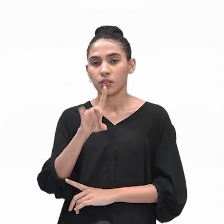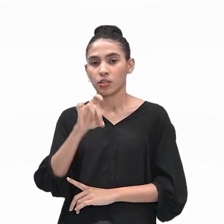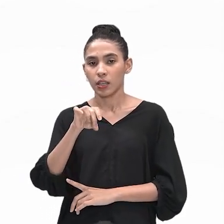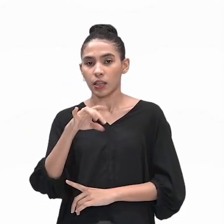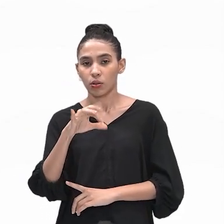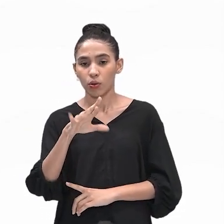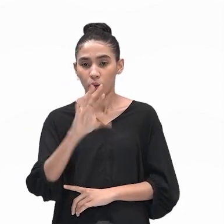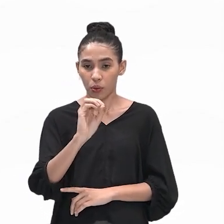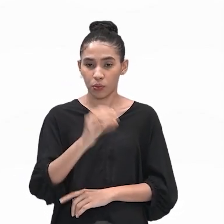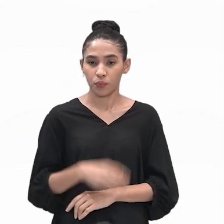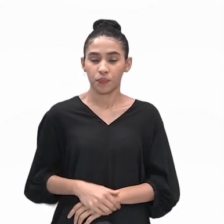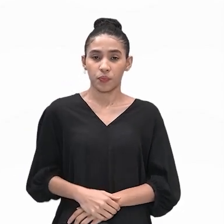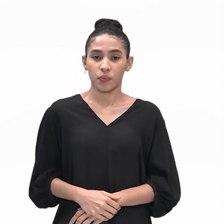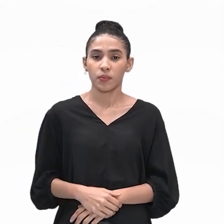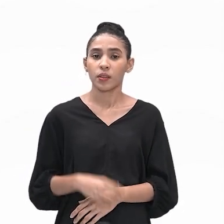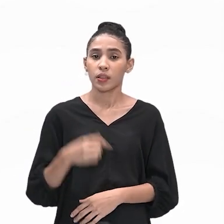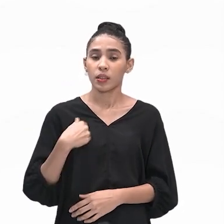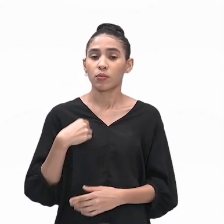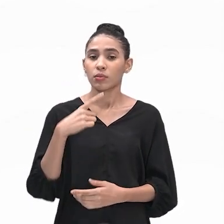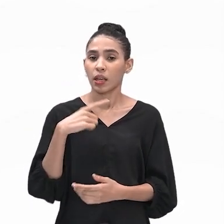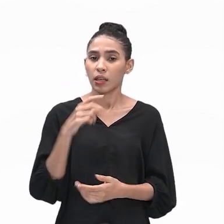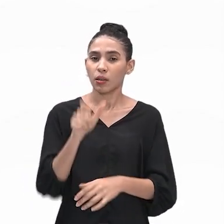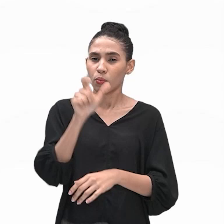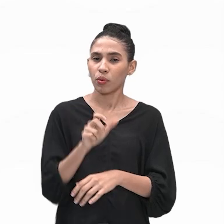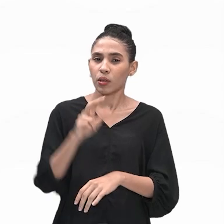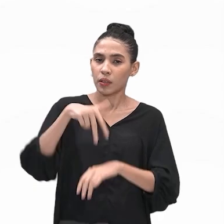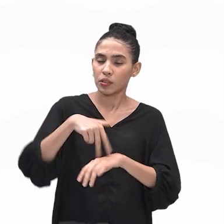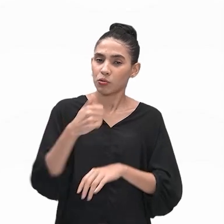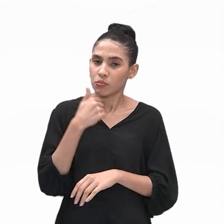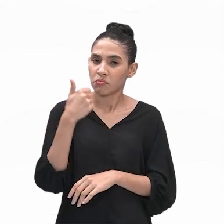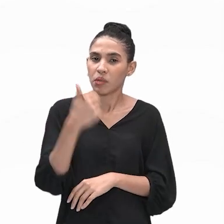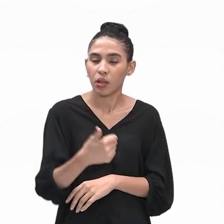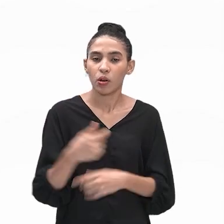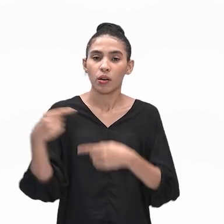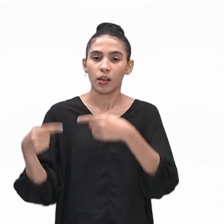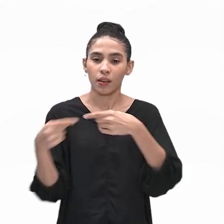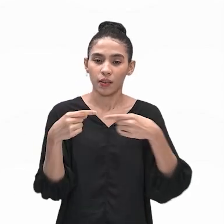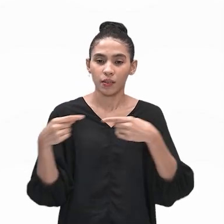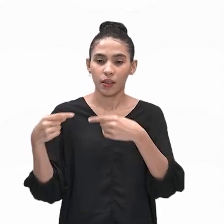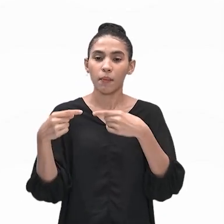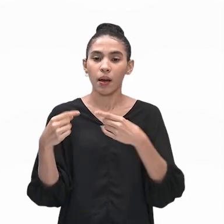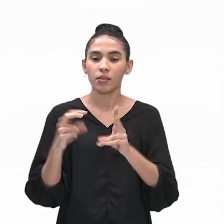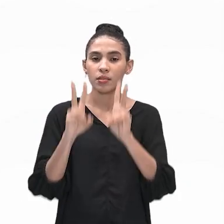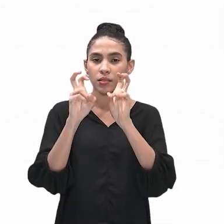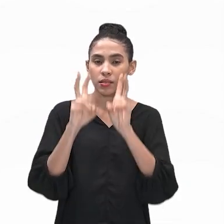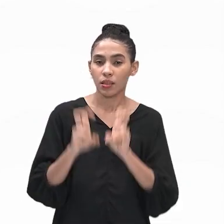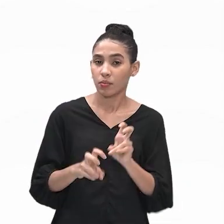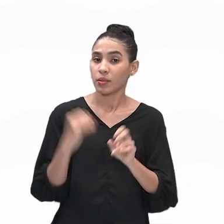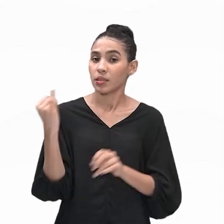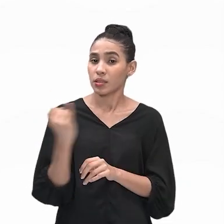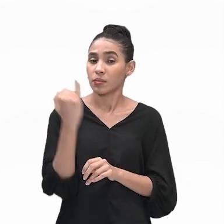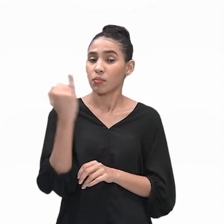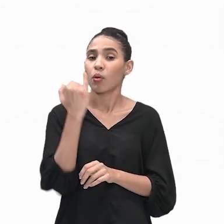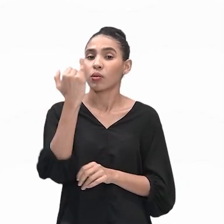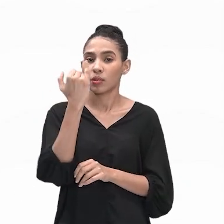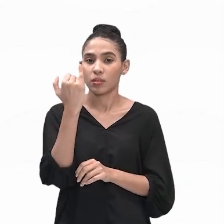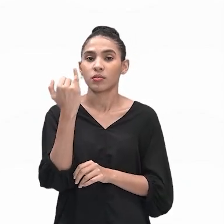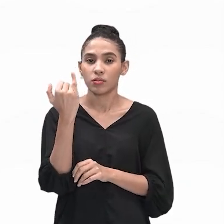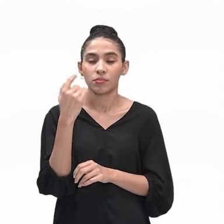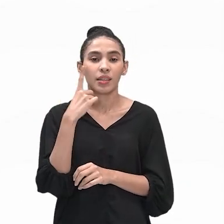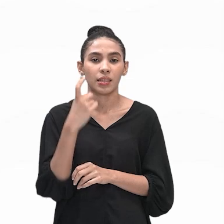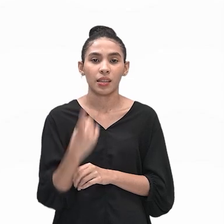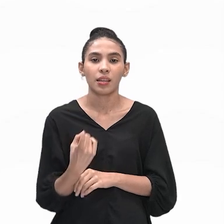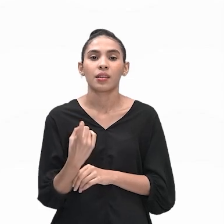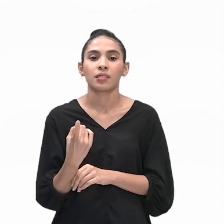fazer com que a sua voz ganhe um peso melhor nos debates aí, né, em temas que são controversos de